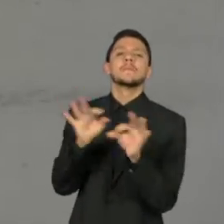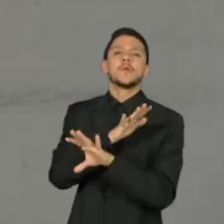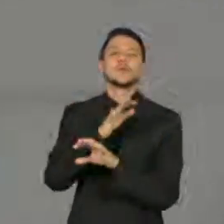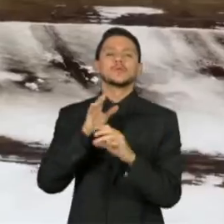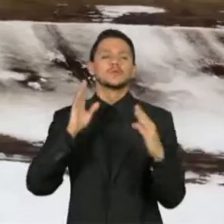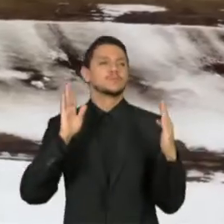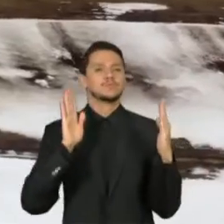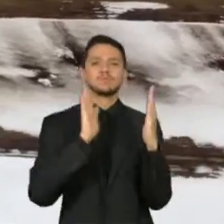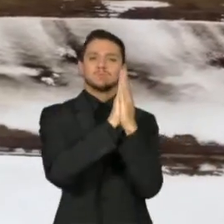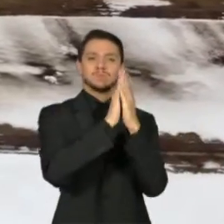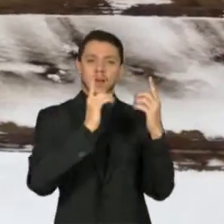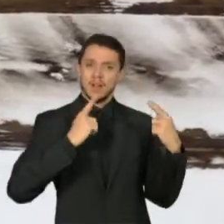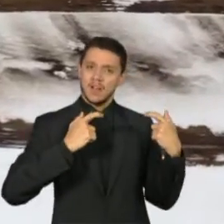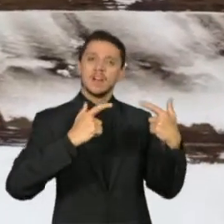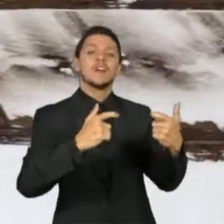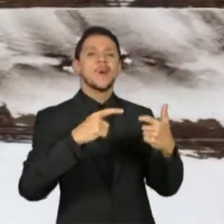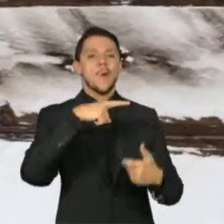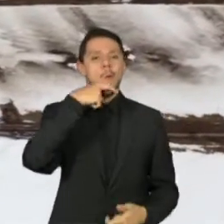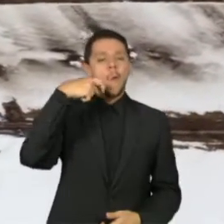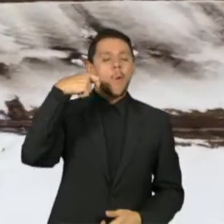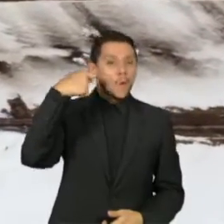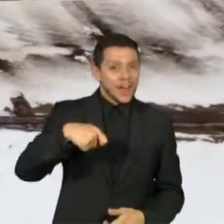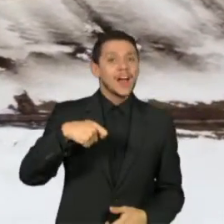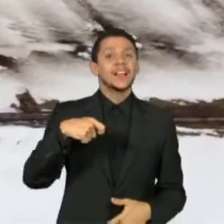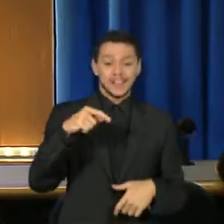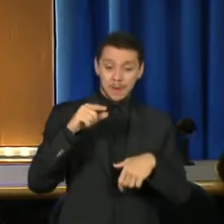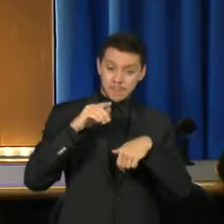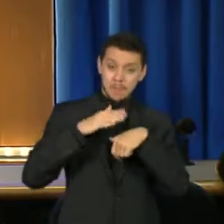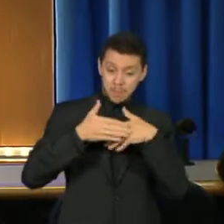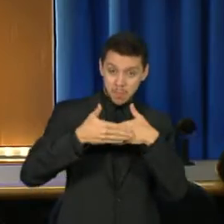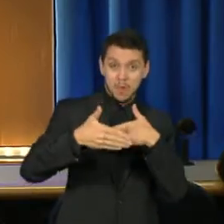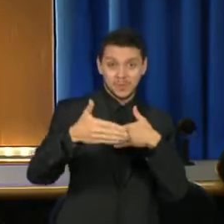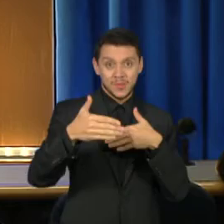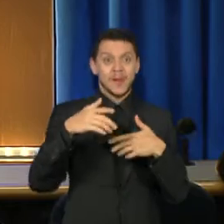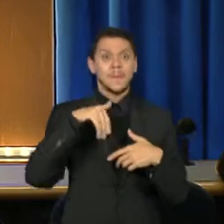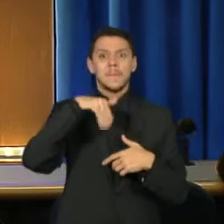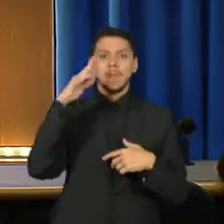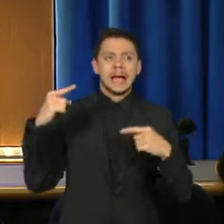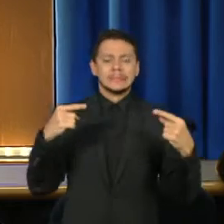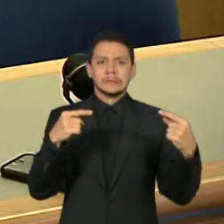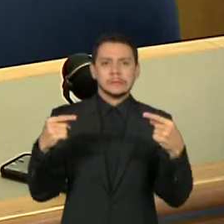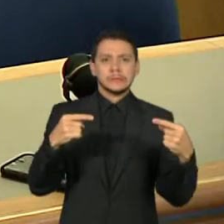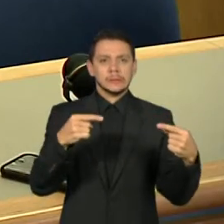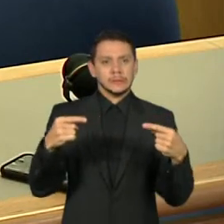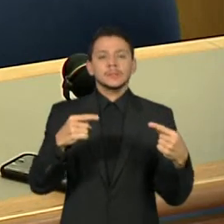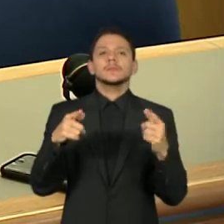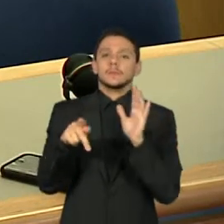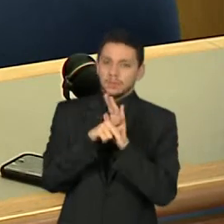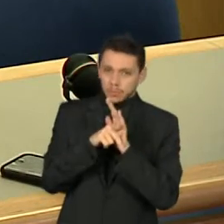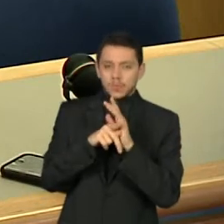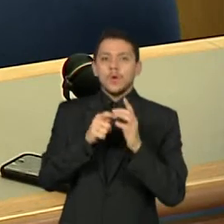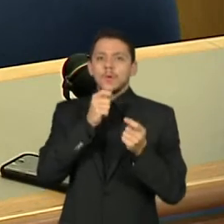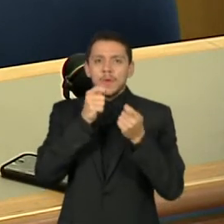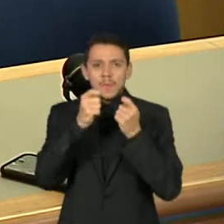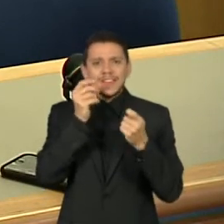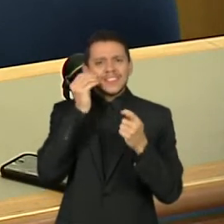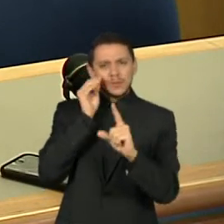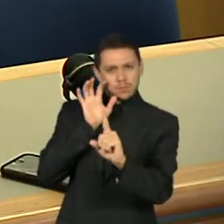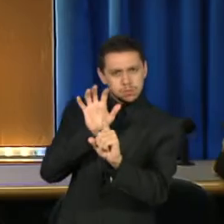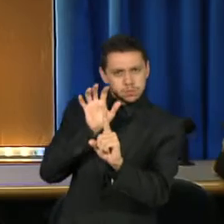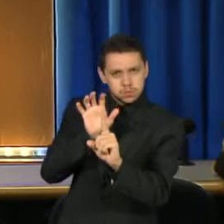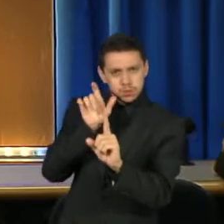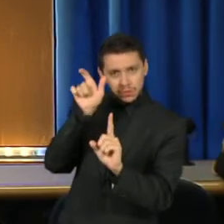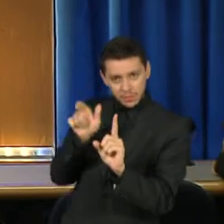nas próximas horas, elevando o nível de tensão. A imprensa chegou a pressionar o porta-voz do Departamento de Estado